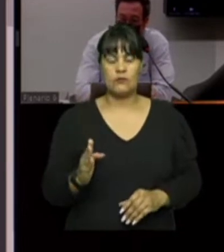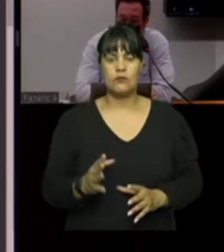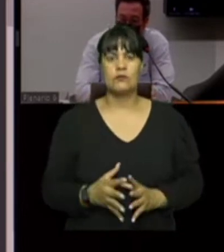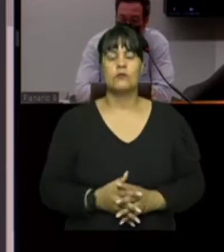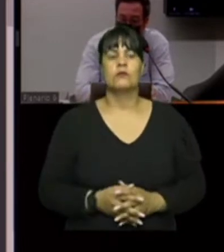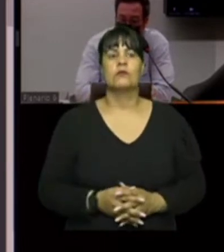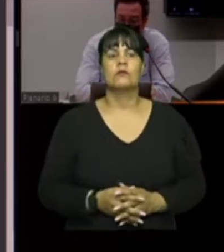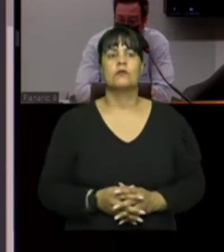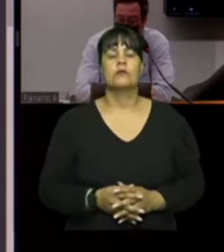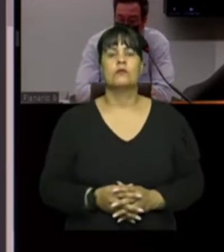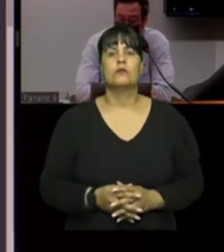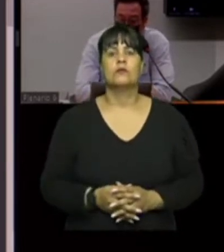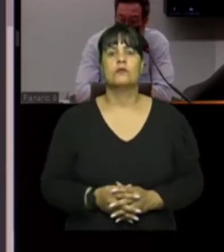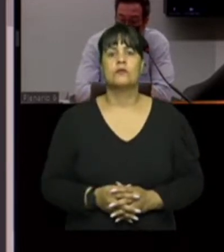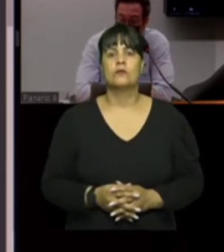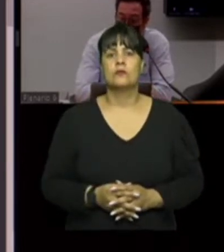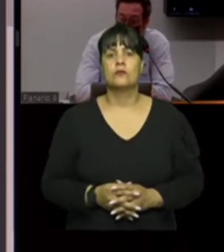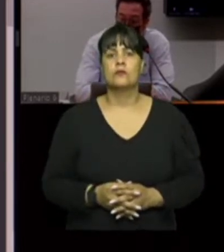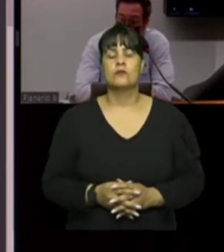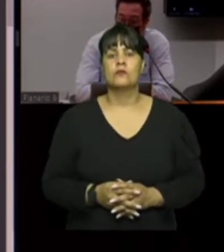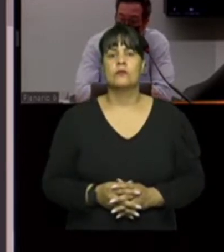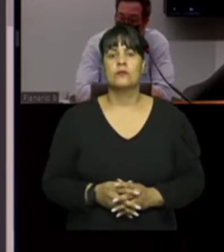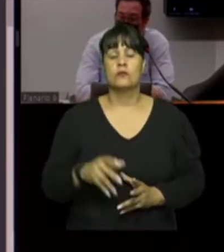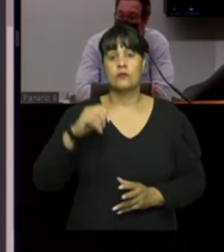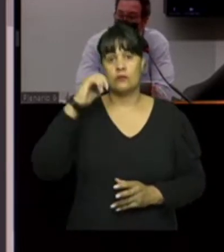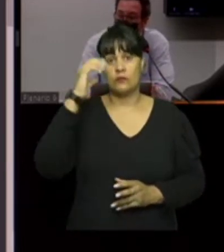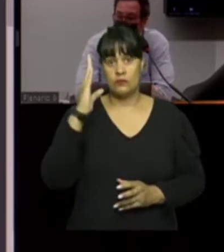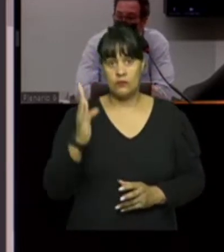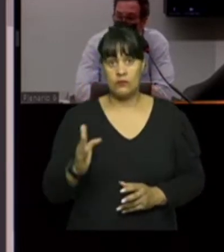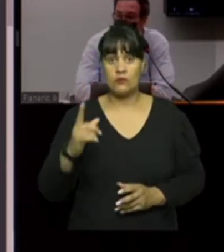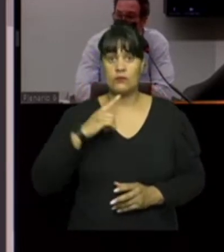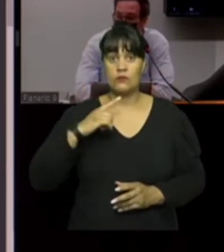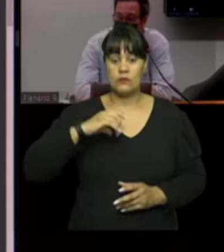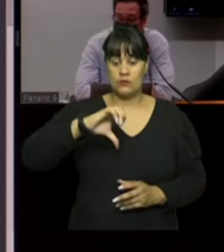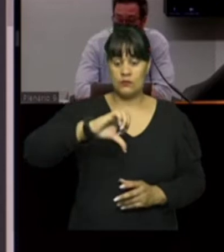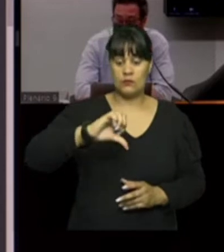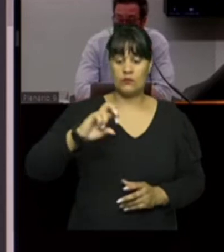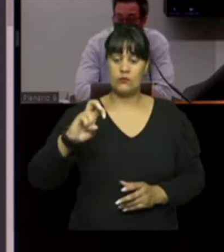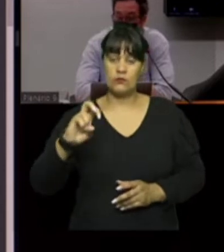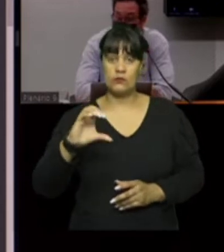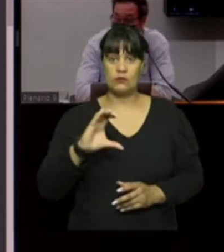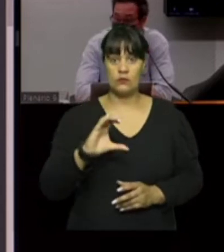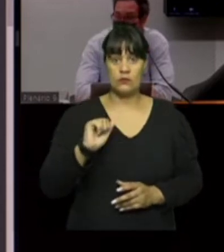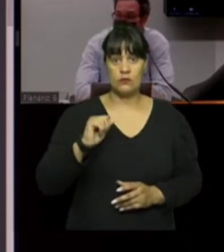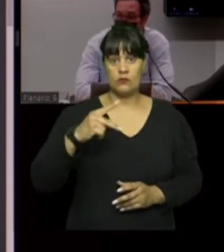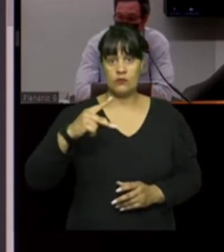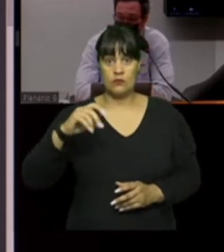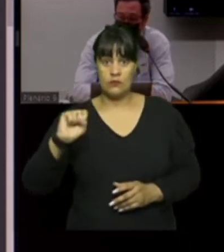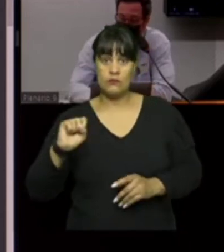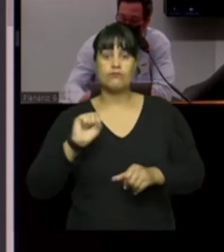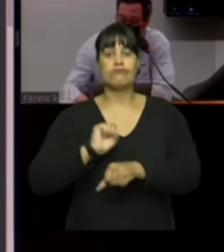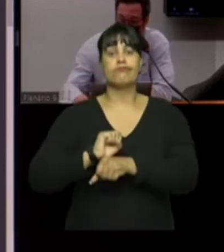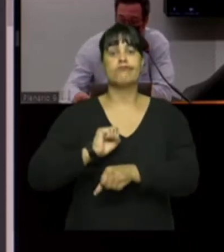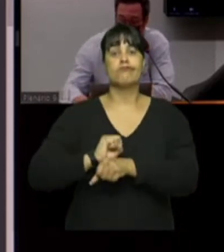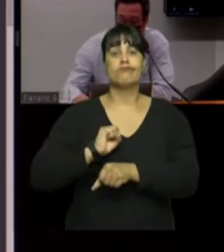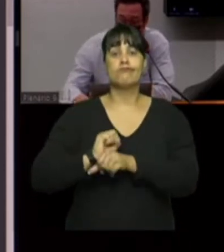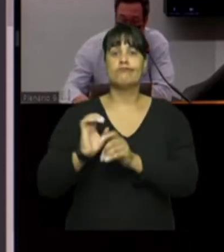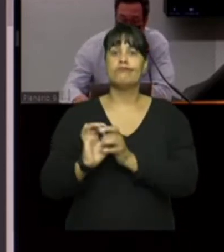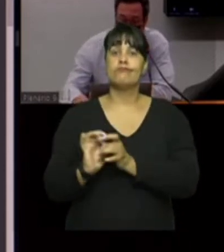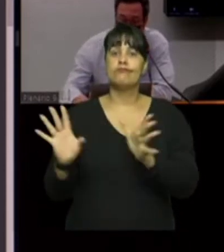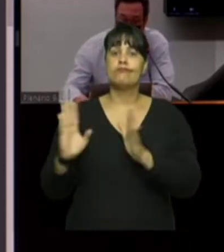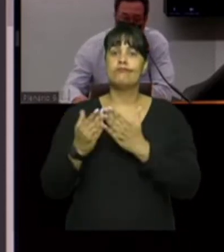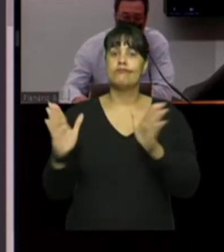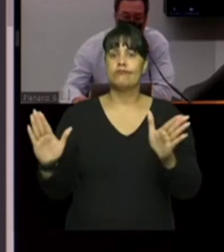muito difícil, mas, no mínimo, no Brasil, tem 95 CAPs que aguardam cadastramento por parte do Ministério da